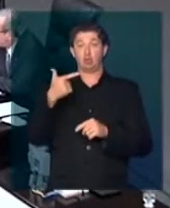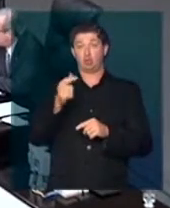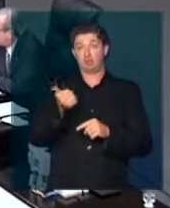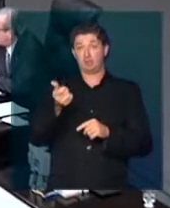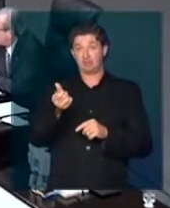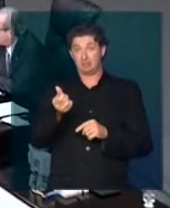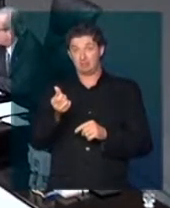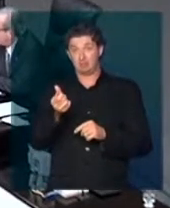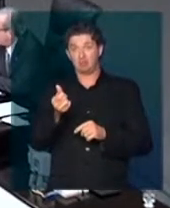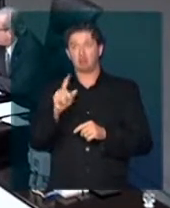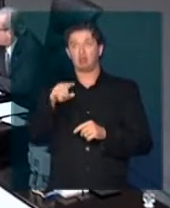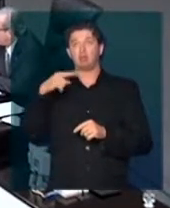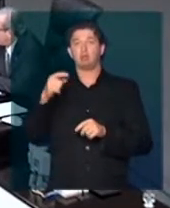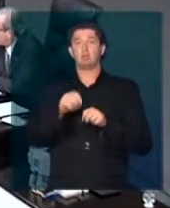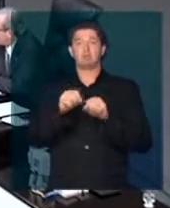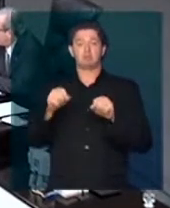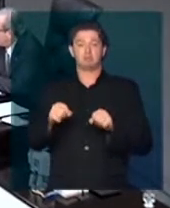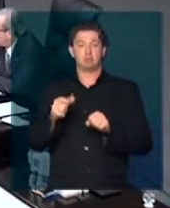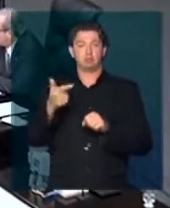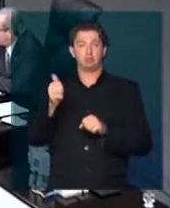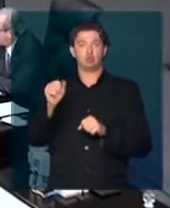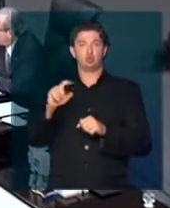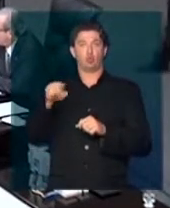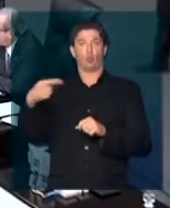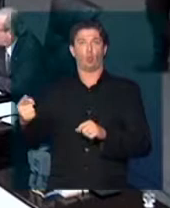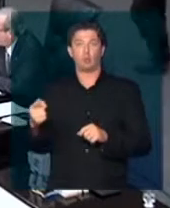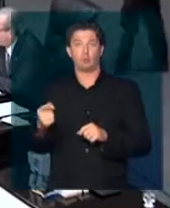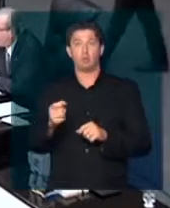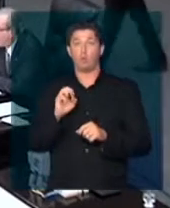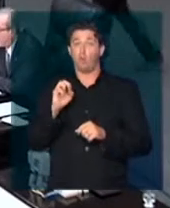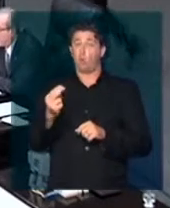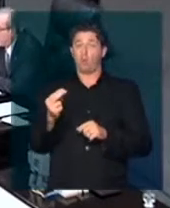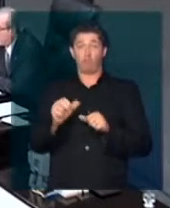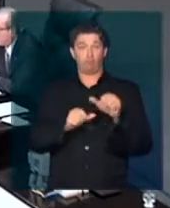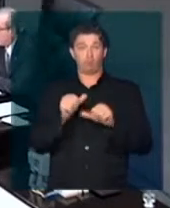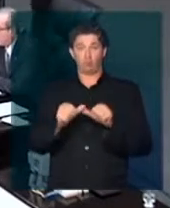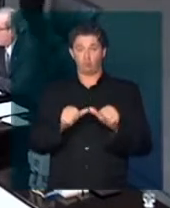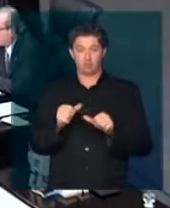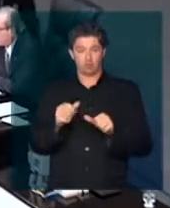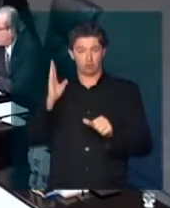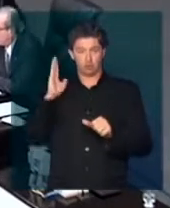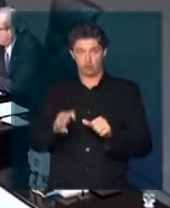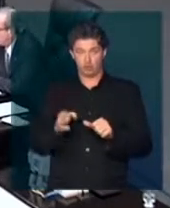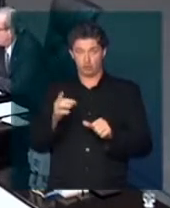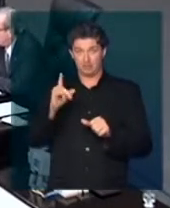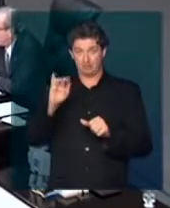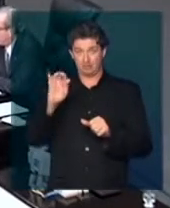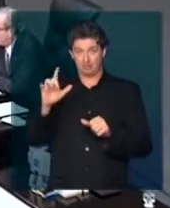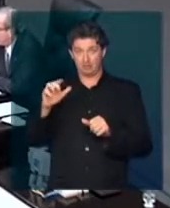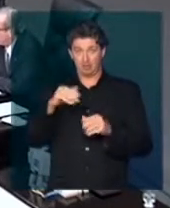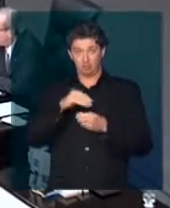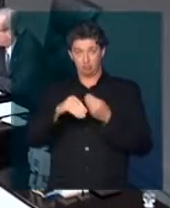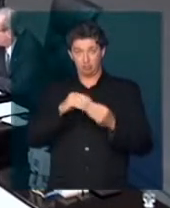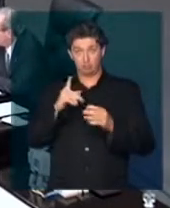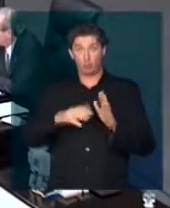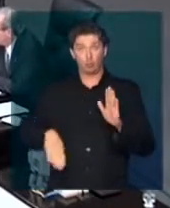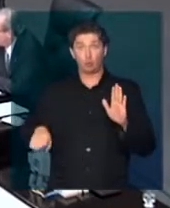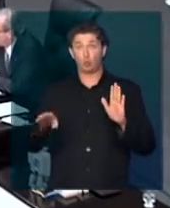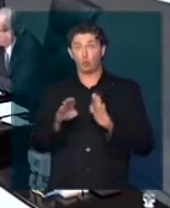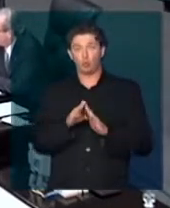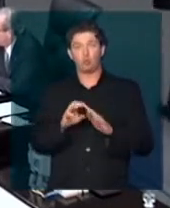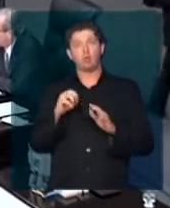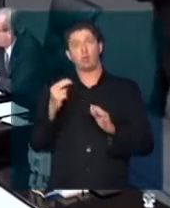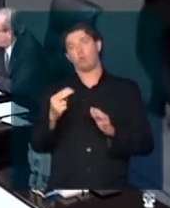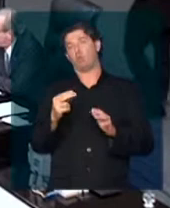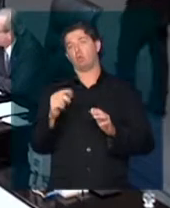2016 e depois um outro sistema para 2018. Ou a gente vai mudar para ter o distrital misto para tudo, ou até